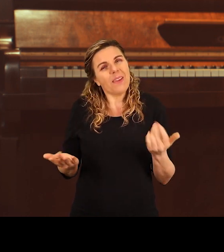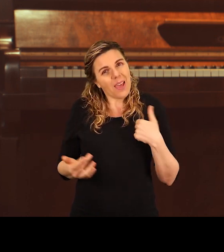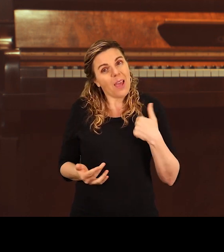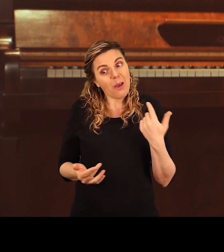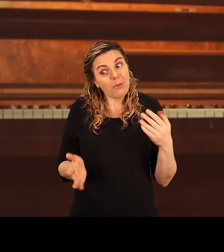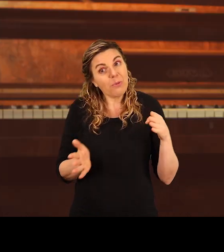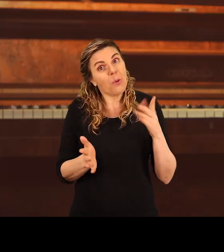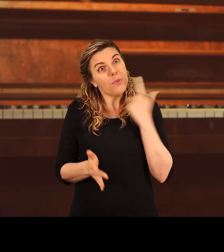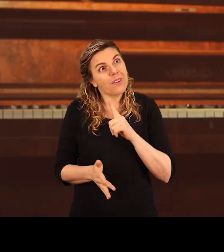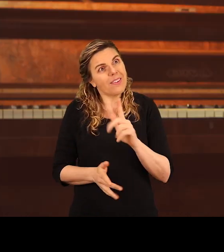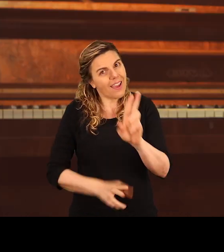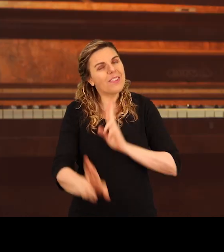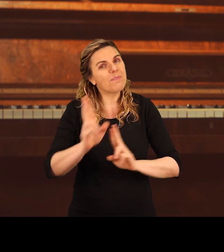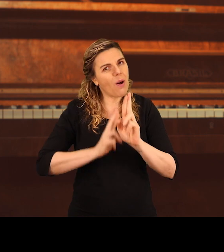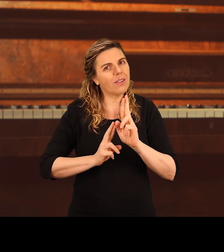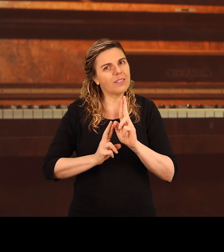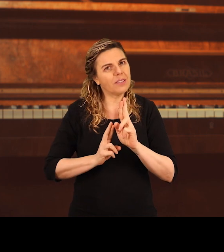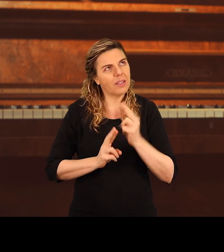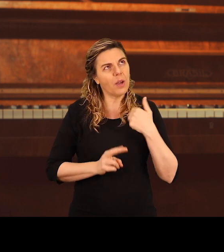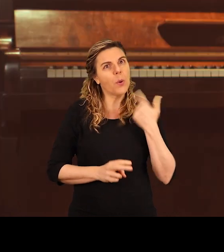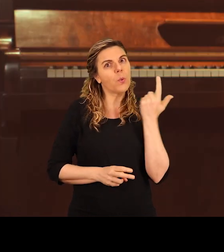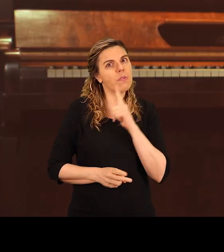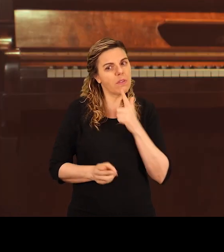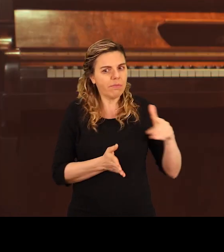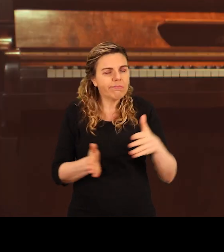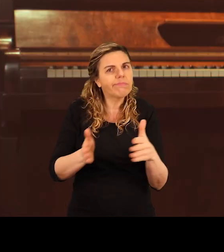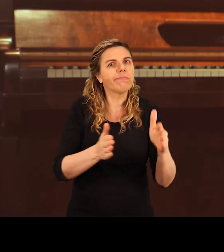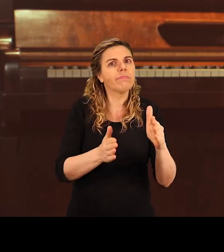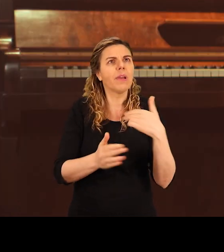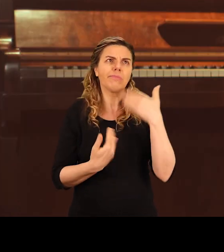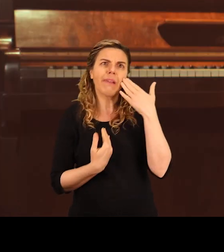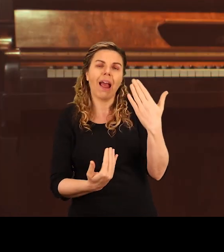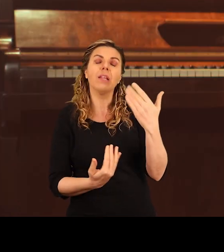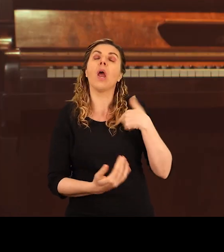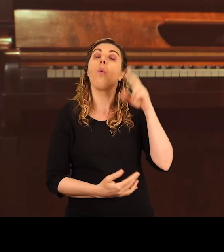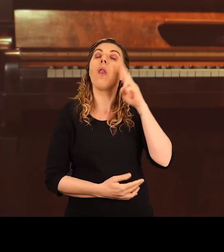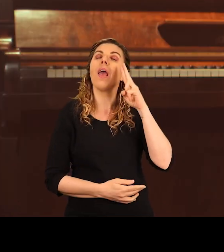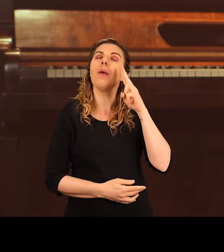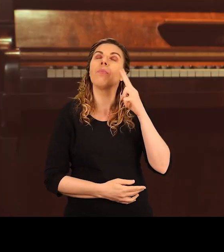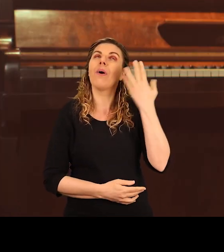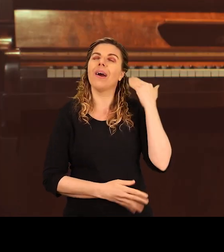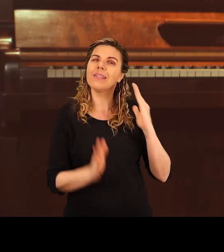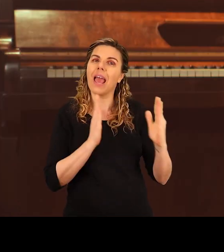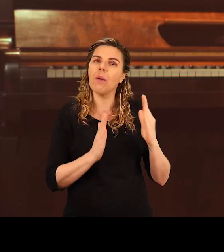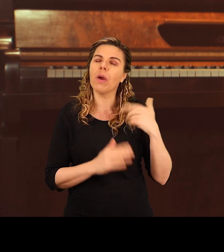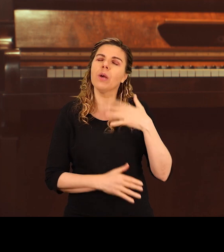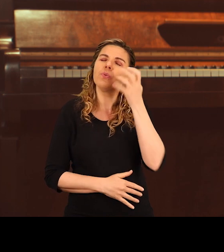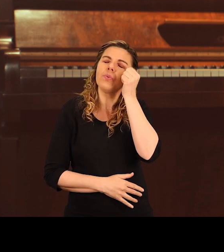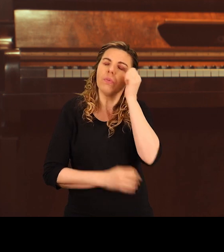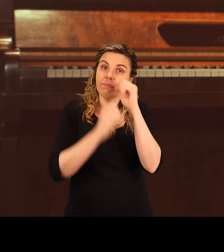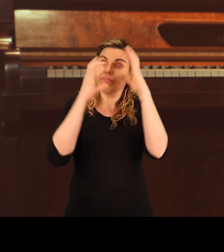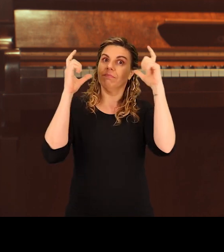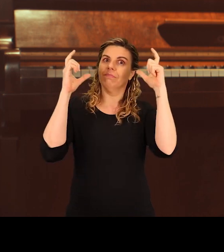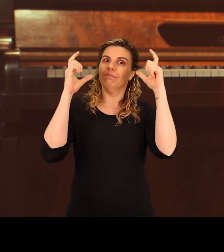algumas respostas. Eu tive que percorrer um caminho, eu sou muito grata a ele. Eu lembro de ter acordado. Seu olhar fica distante. De um sono e... Contrair os cantos da